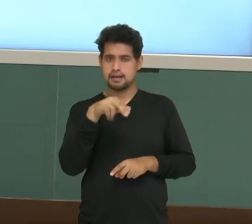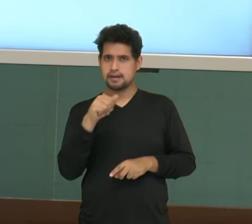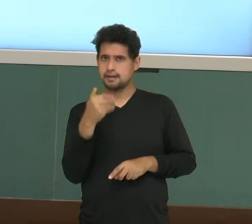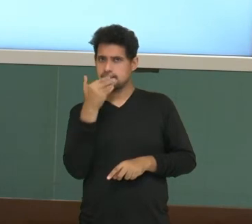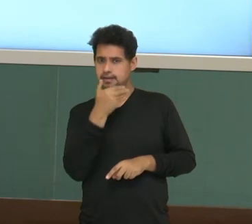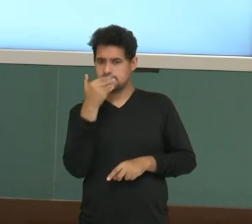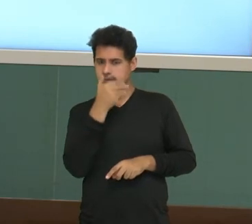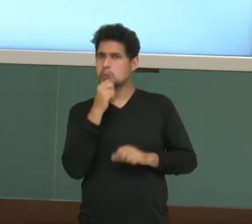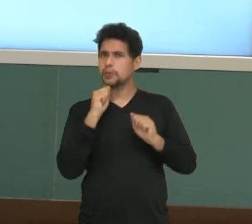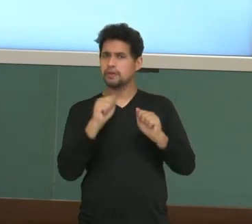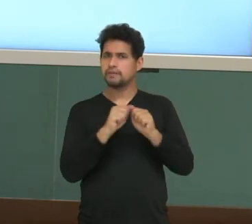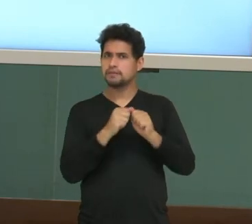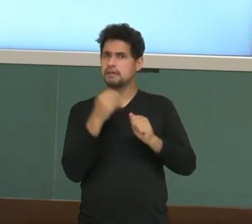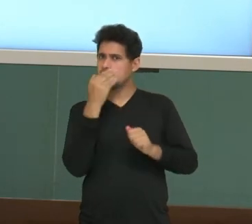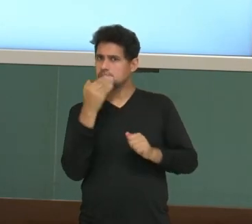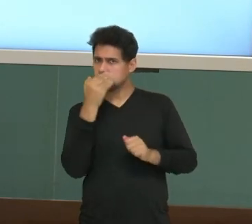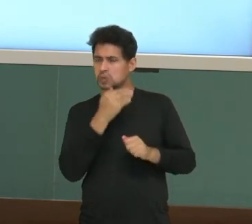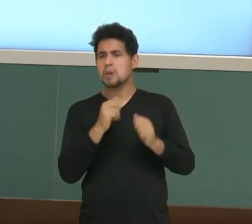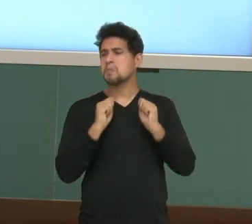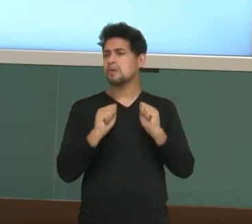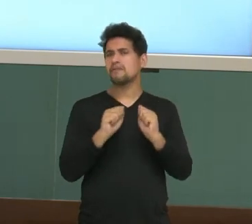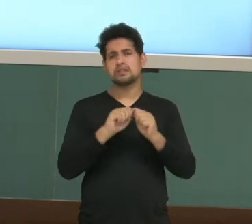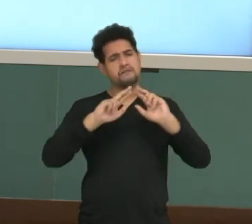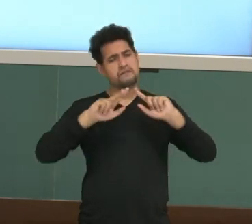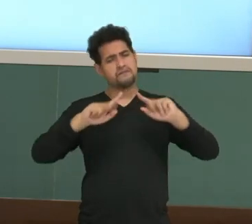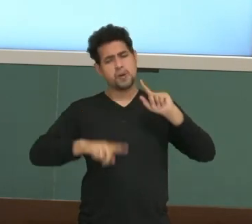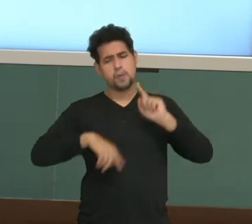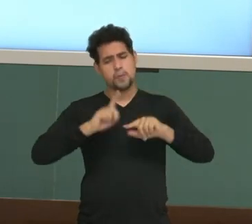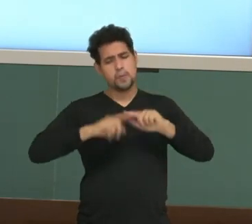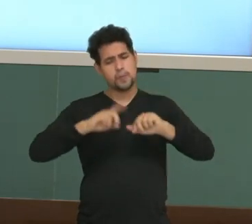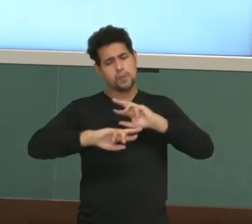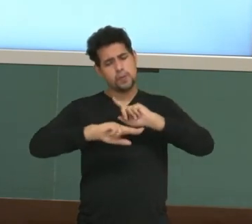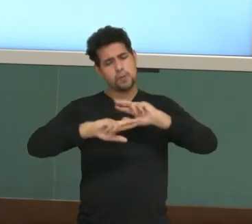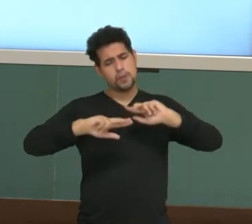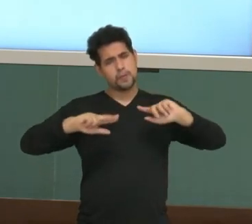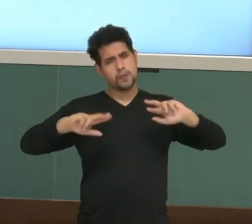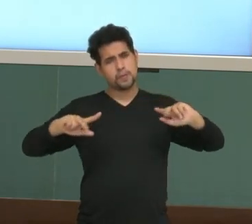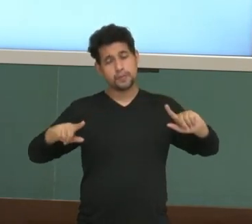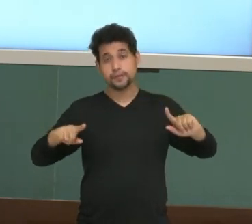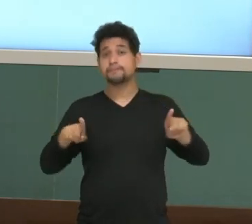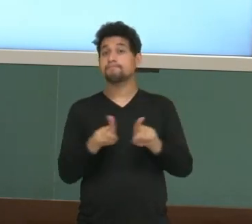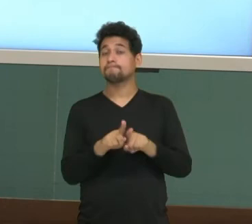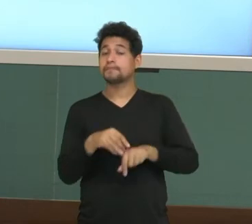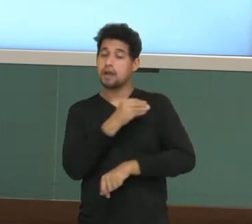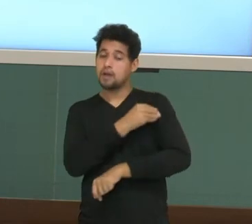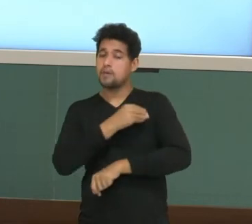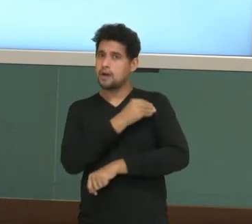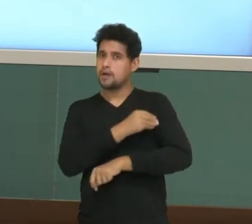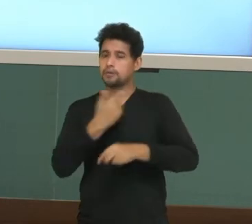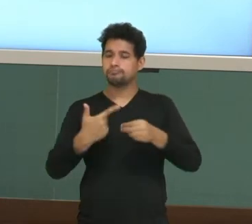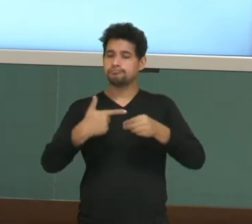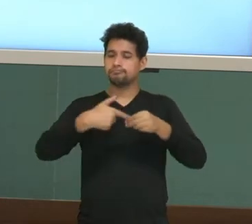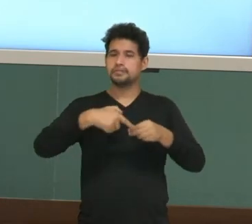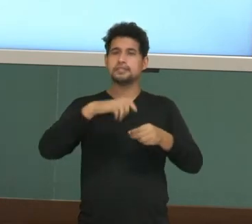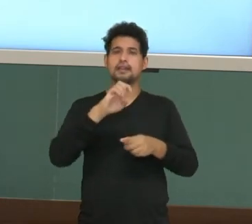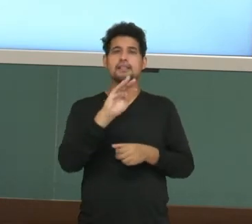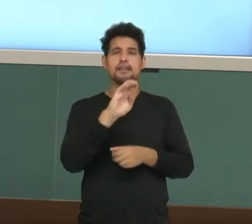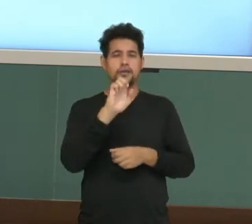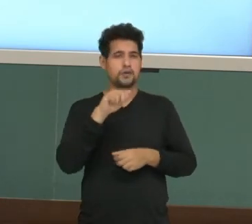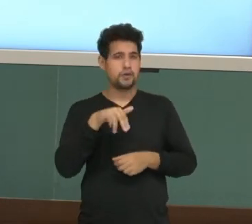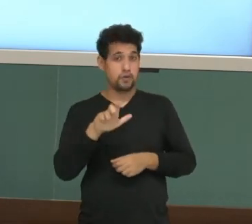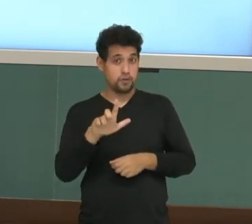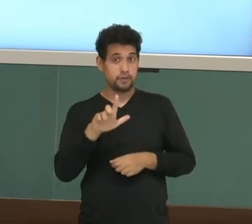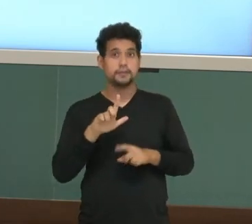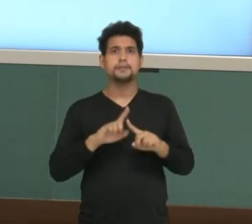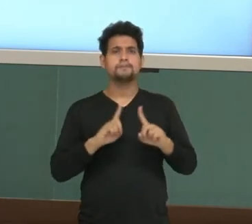origem ao açúcar, pode dar origem a outros produtos, mas também ao álcool combustível, ao etanol combustível. E